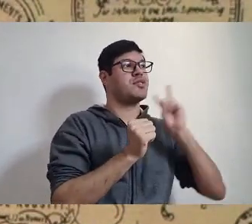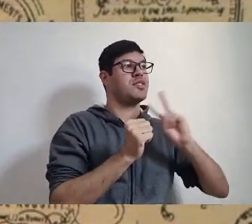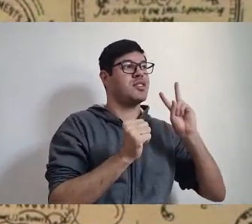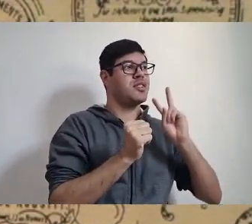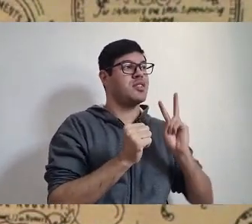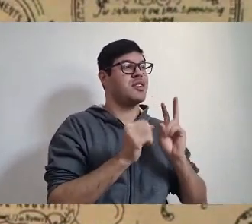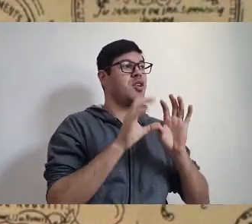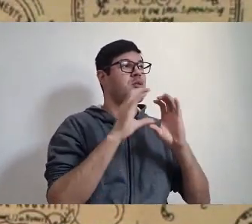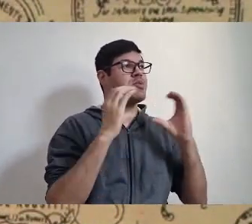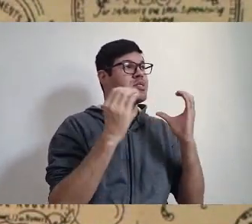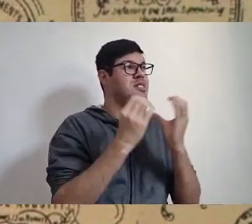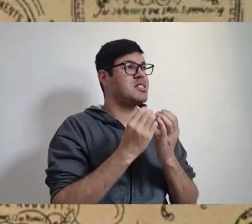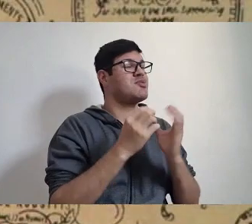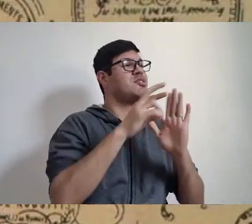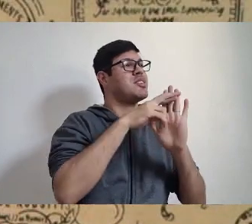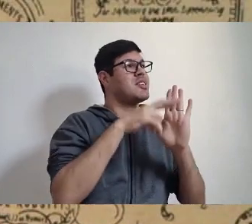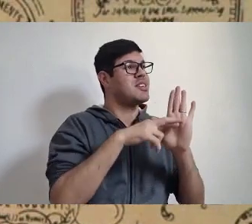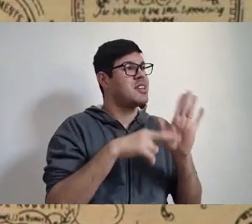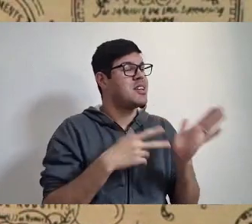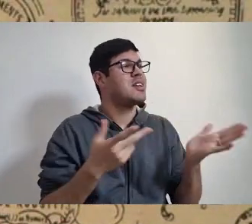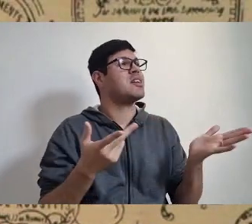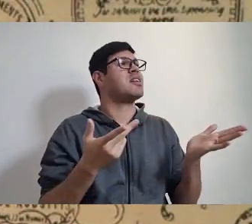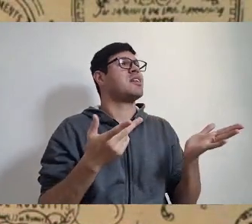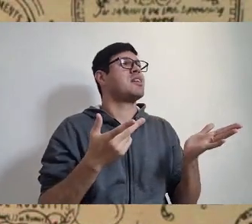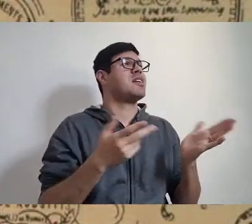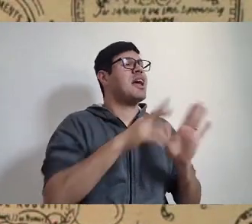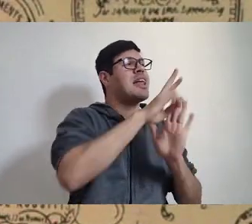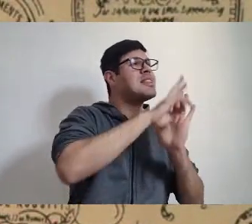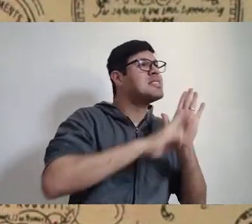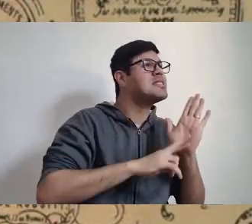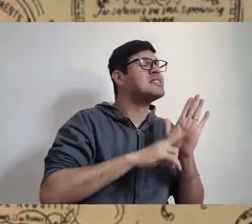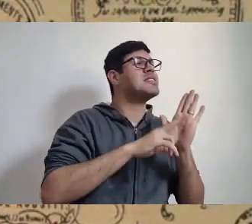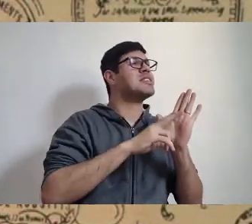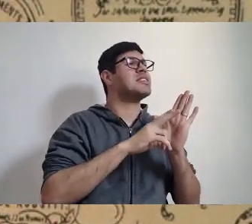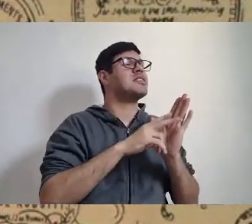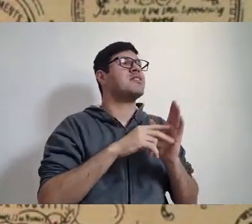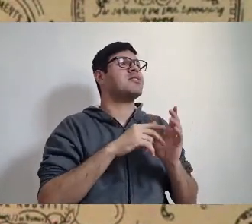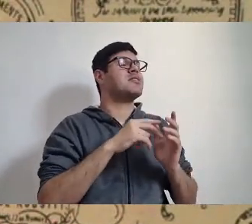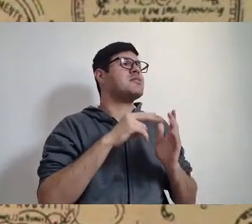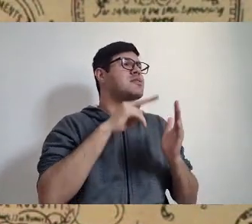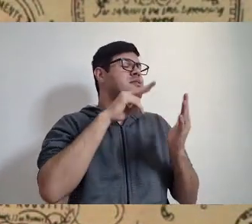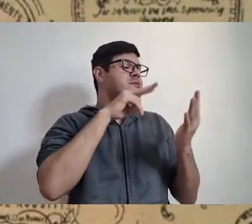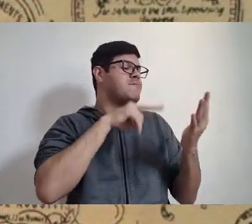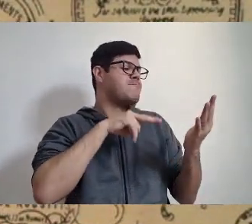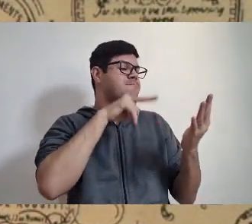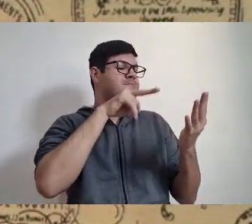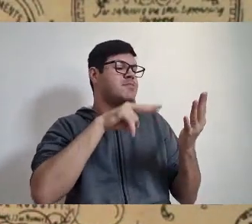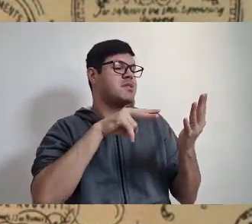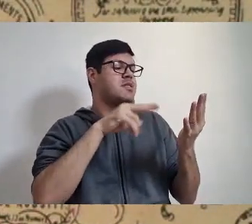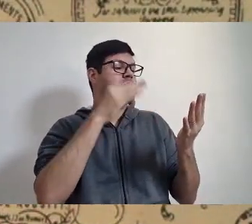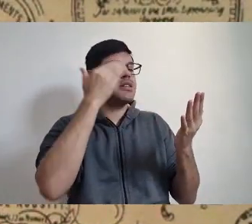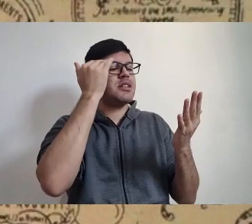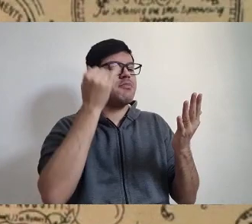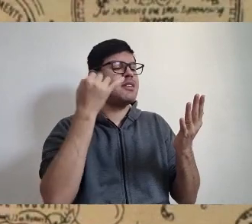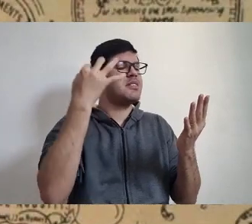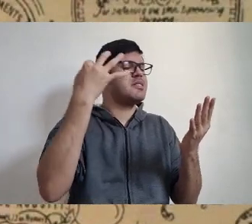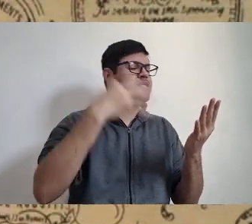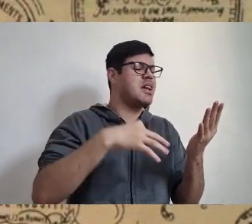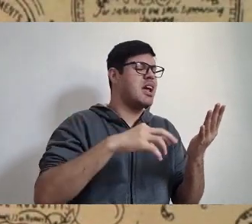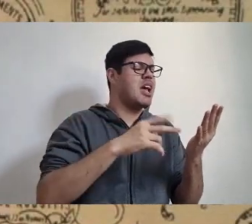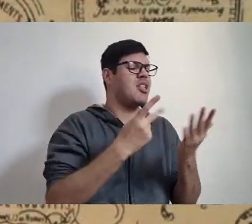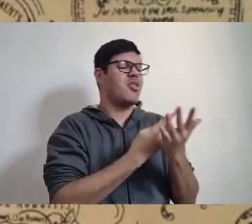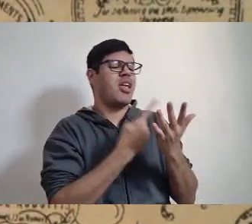Justiça e Redação, por exemplo. Você tem que olhar a redação do projeto, interpretar, ver se não vai ter outras interpretações além do que aquilo que a lei